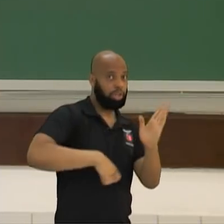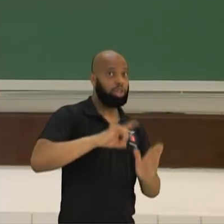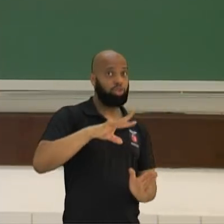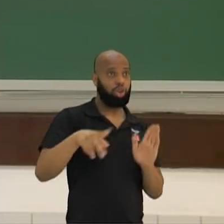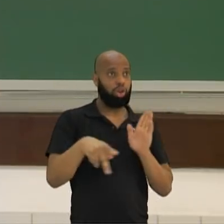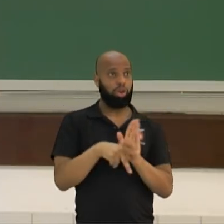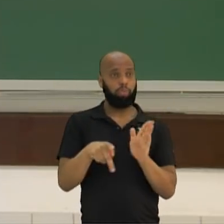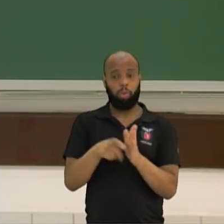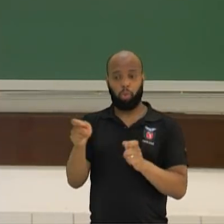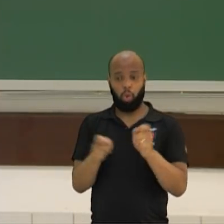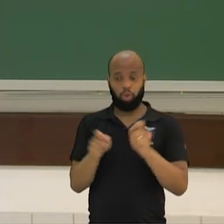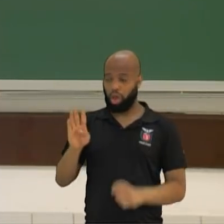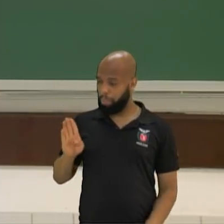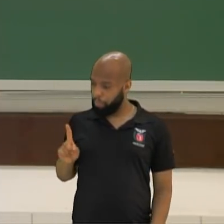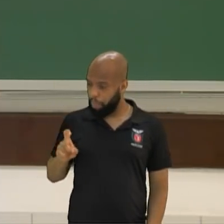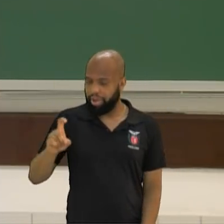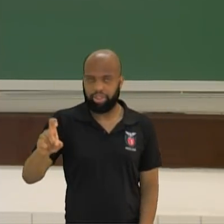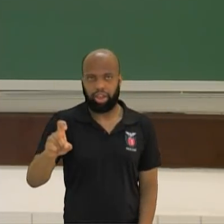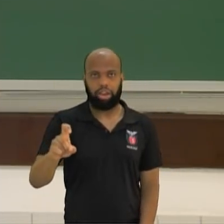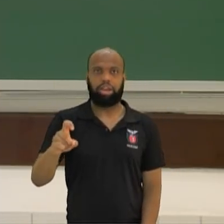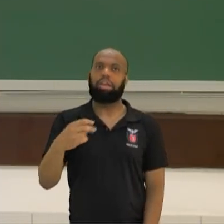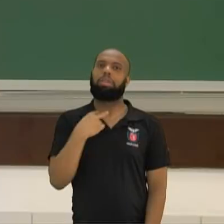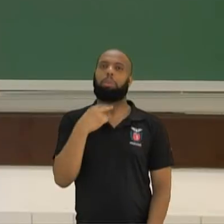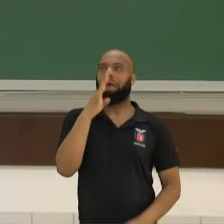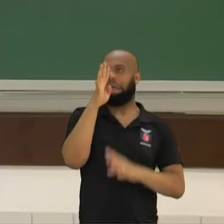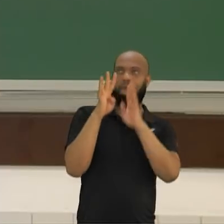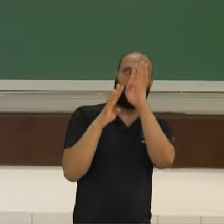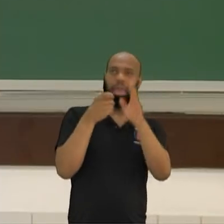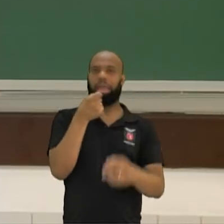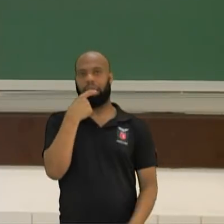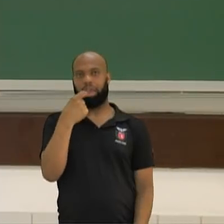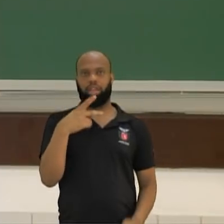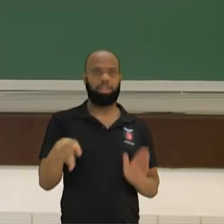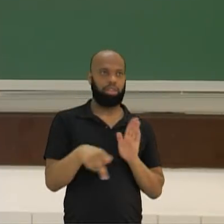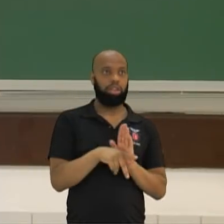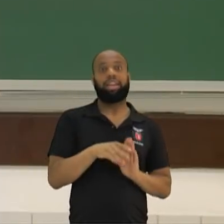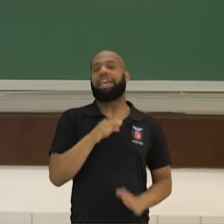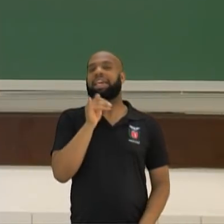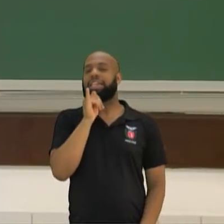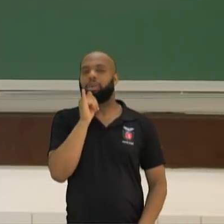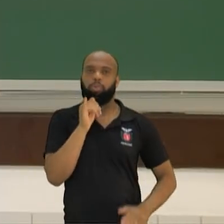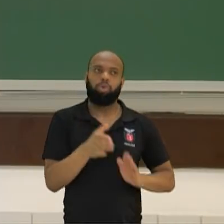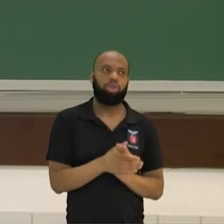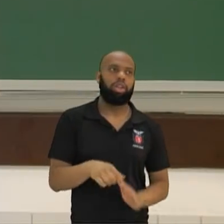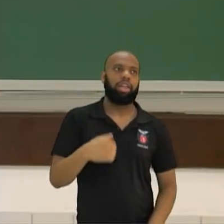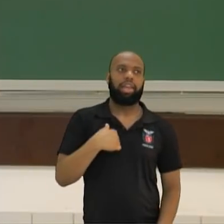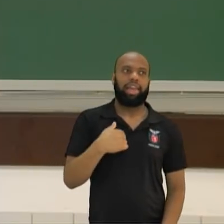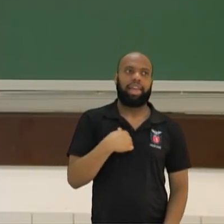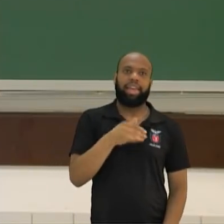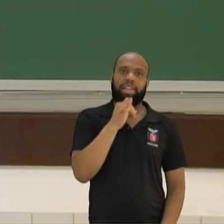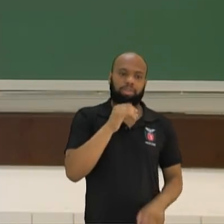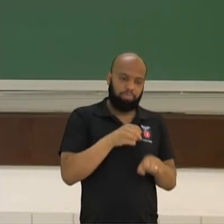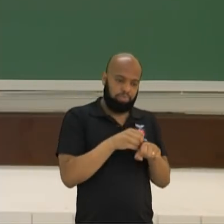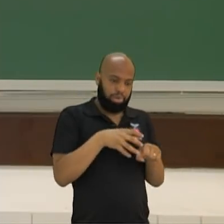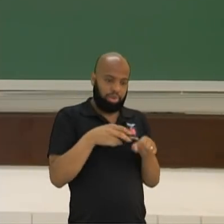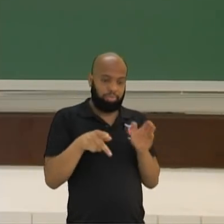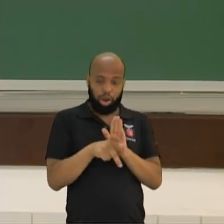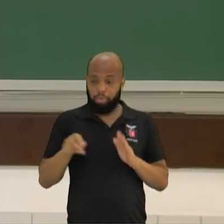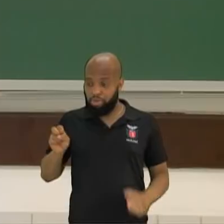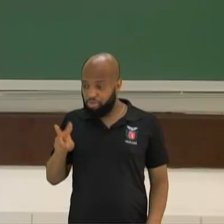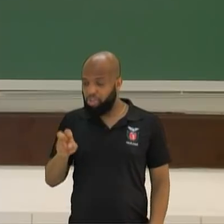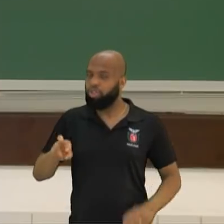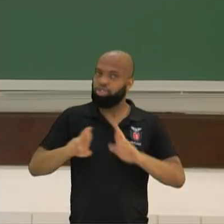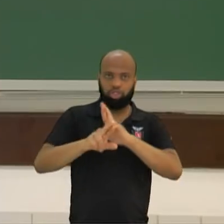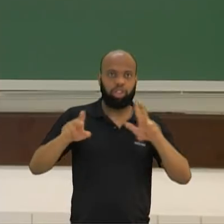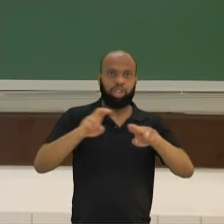apenas para controlar bactérias. Então, não é um medicamento que vai fazer efeito, né? Por exemplo, se fosse uma infecção viral, tá? Por isso